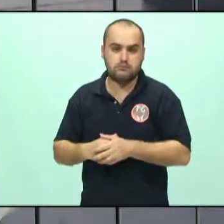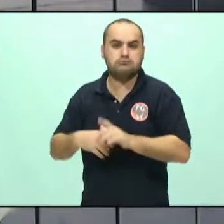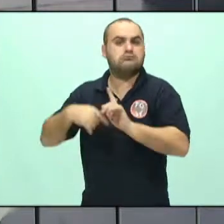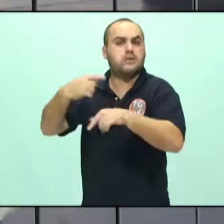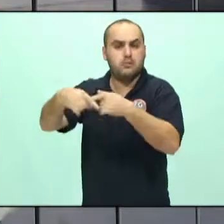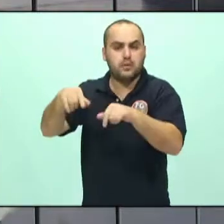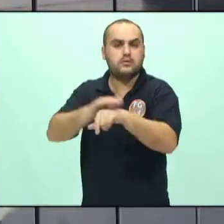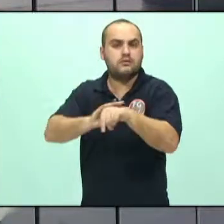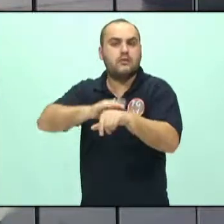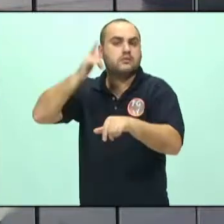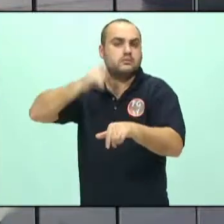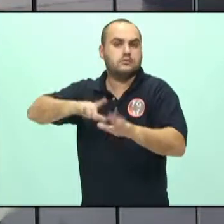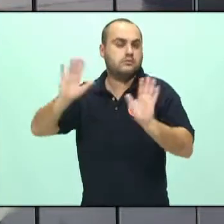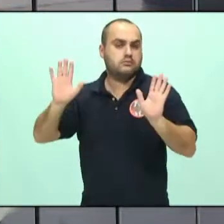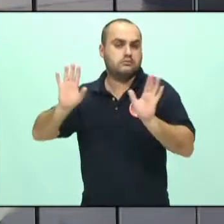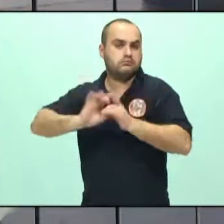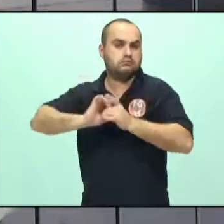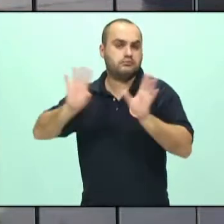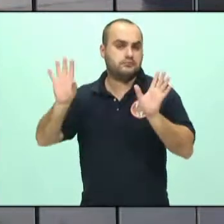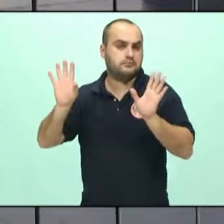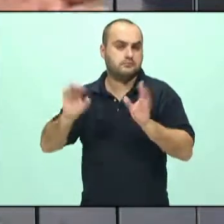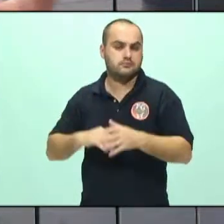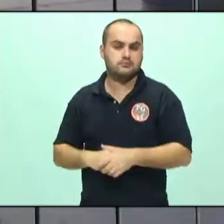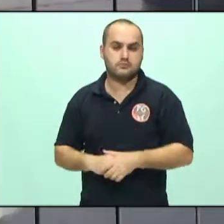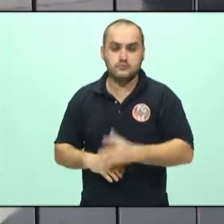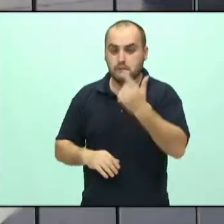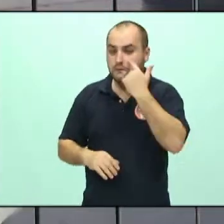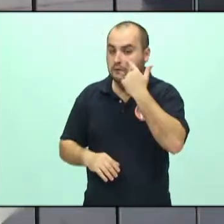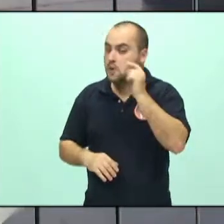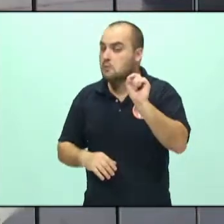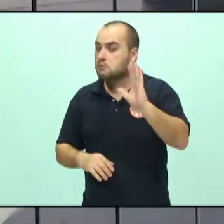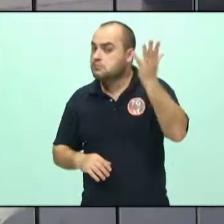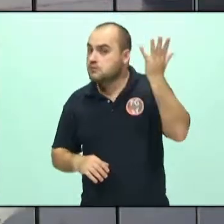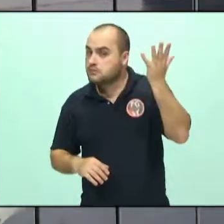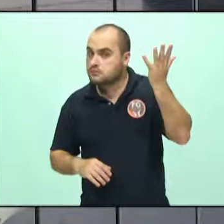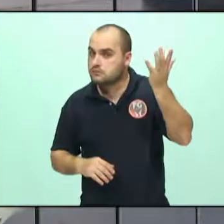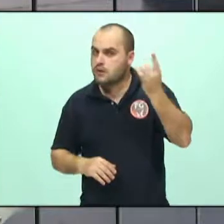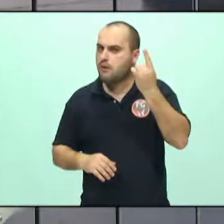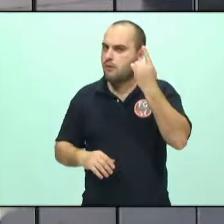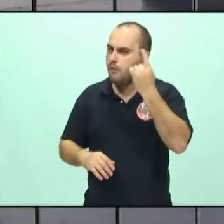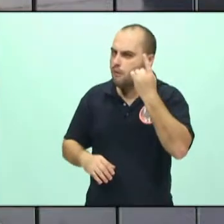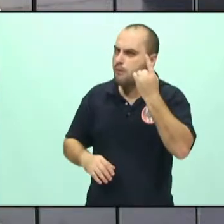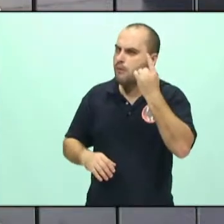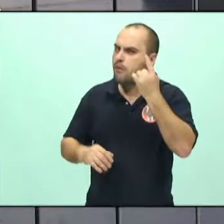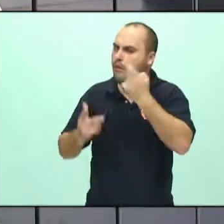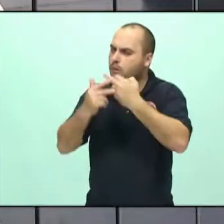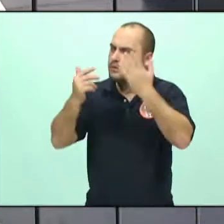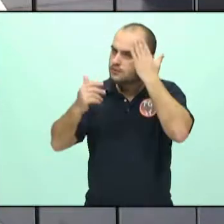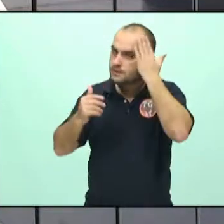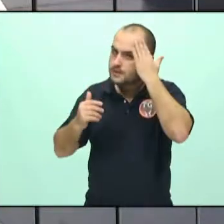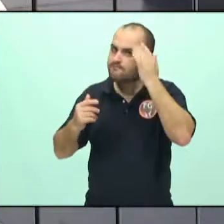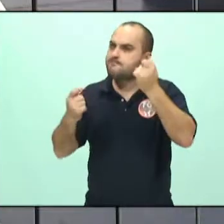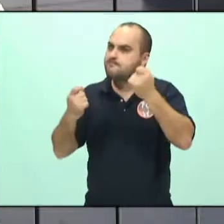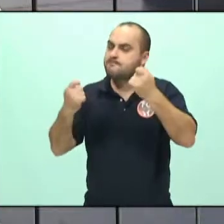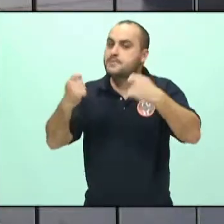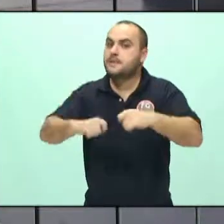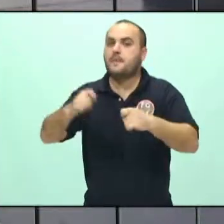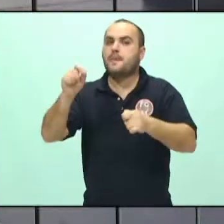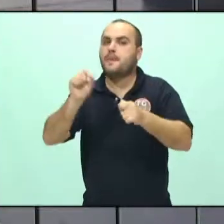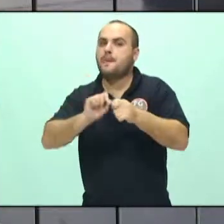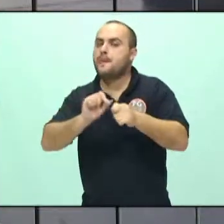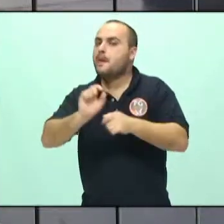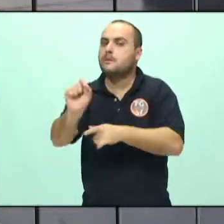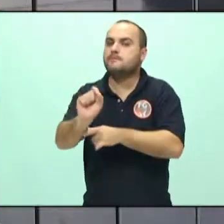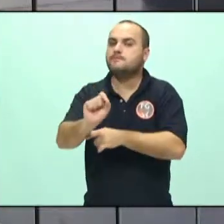vai conversar de novo. E aí, vamos ver o que vai dar. Uma coisa eu sei, a gente tem que fazer o que é melhor